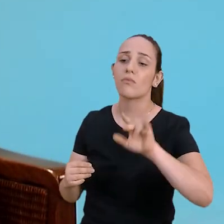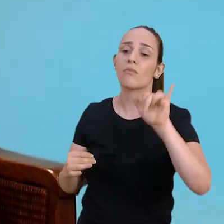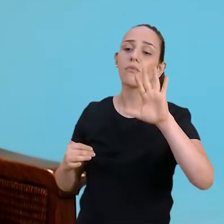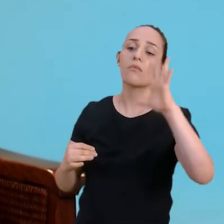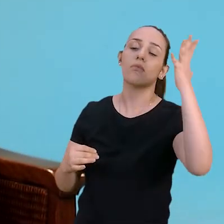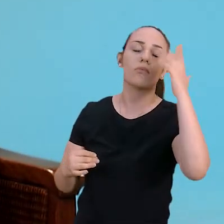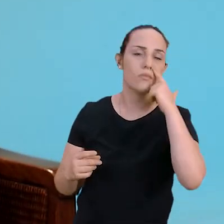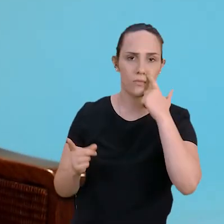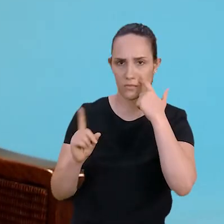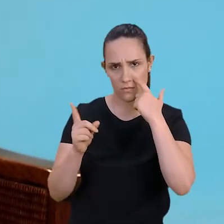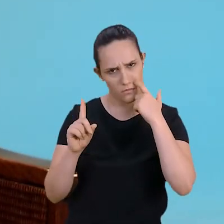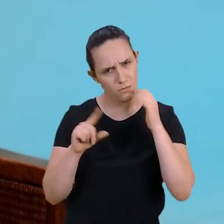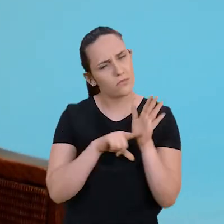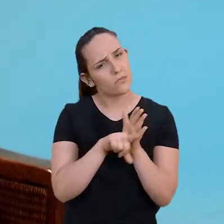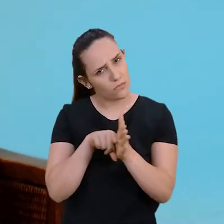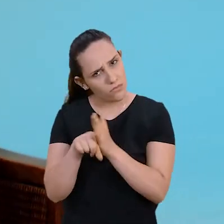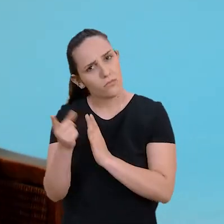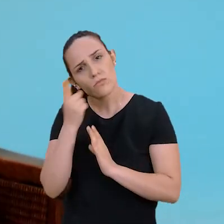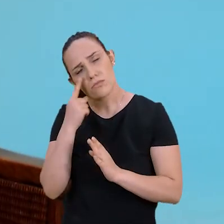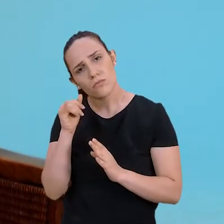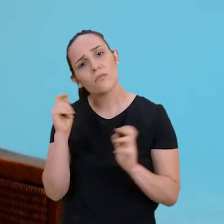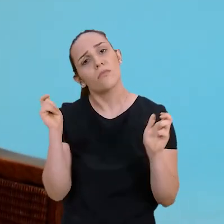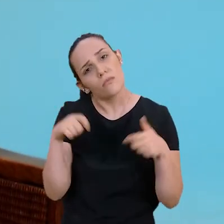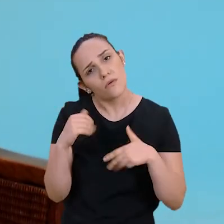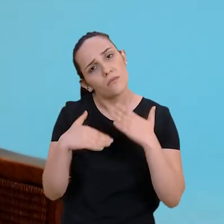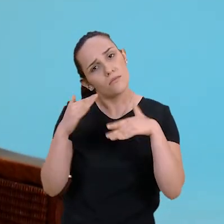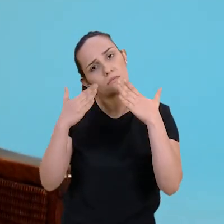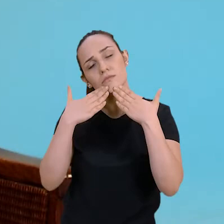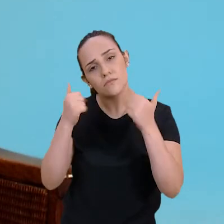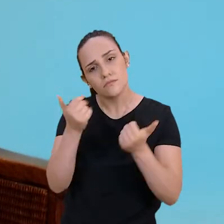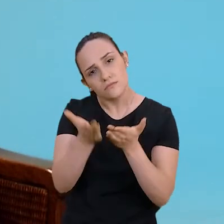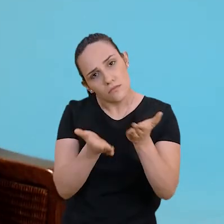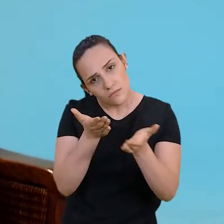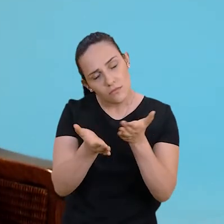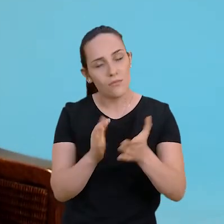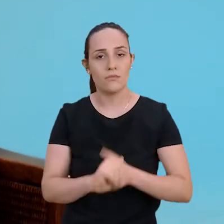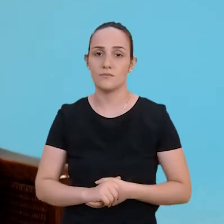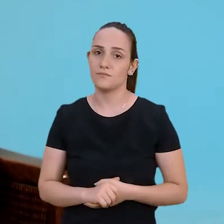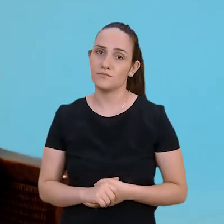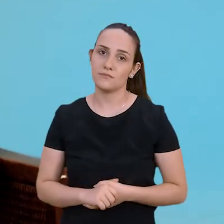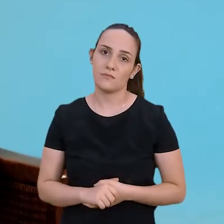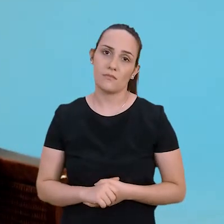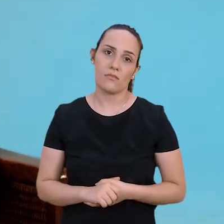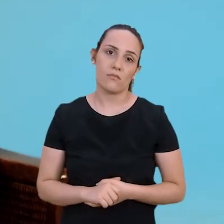pronto. Não aceite, vai atrás, busca o tratamento correto e